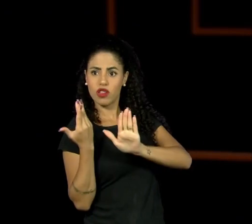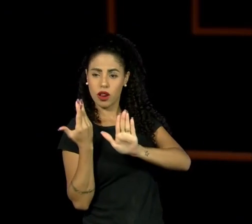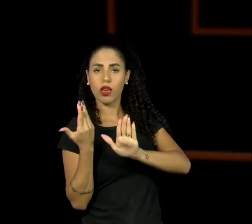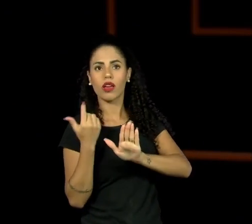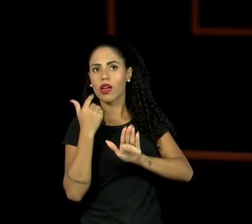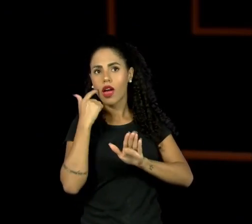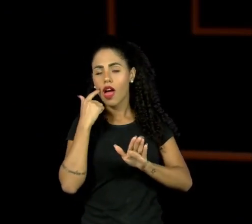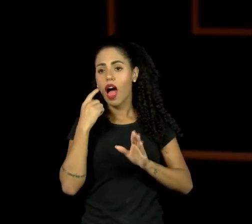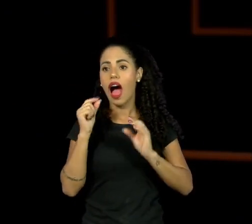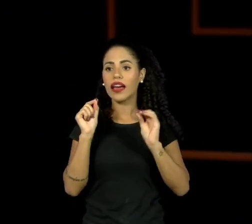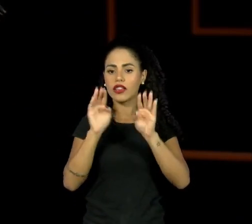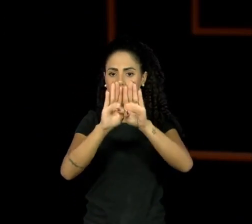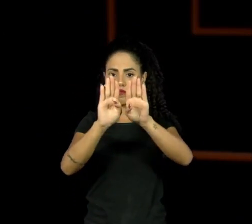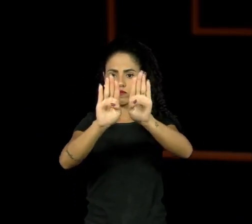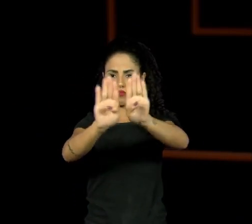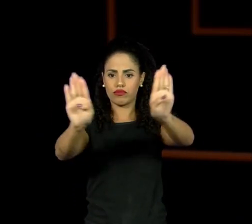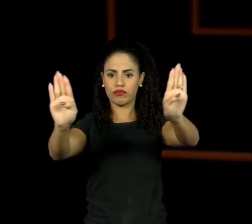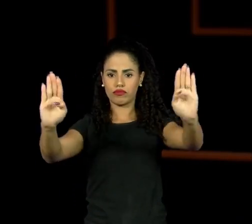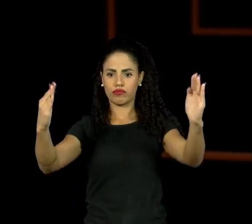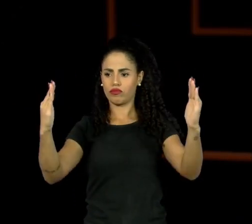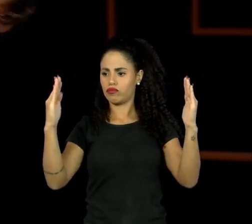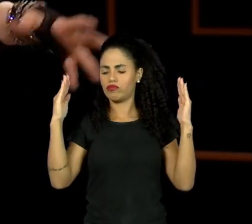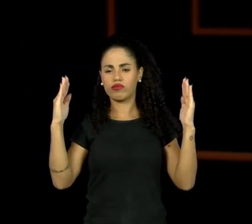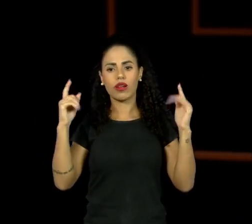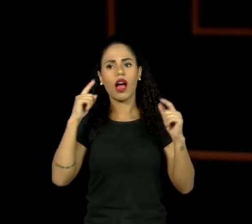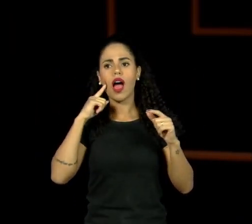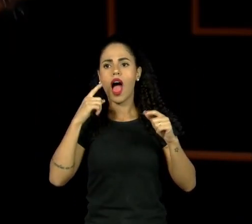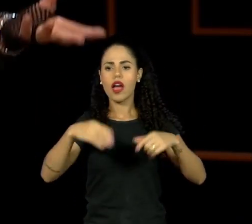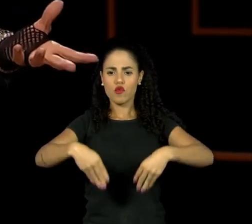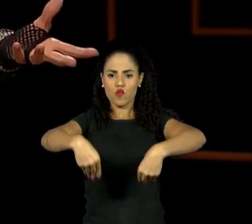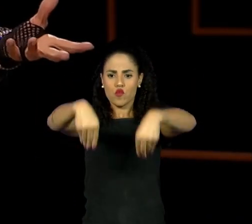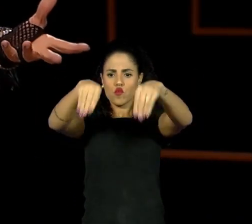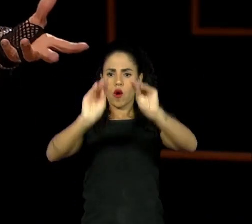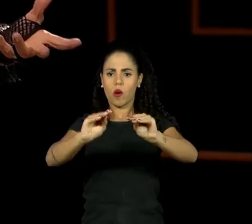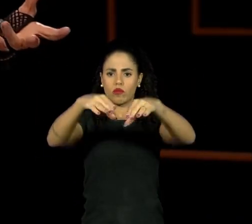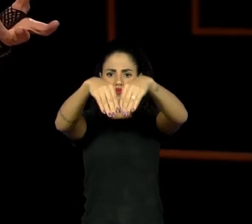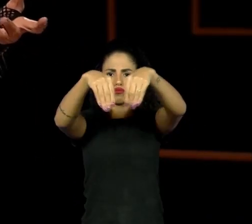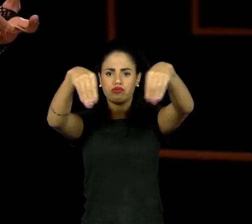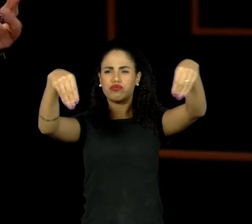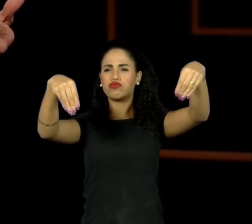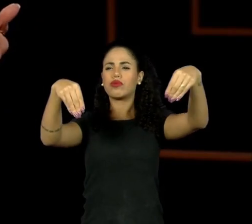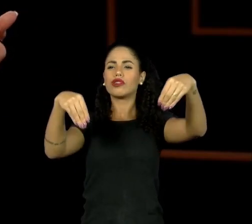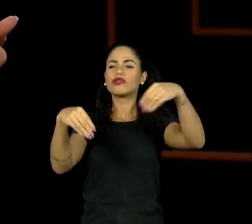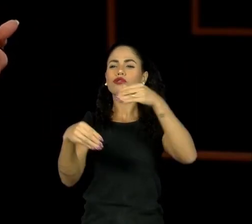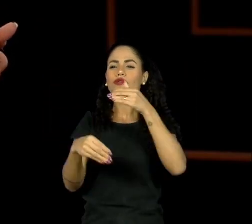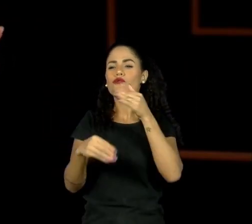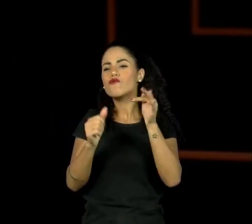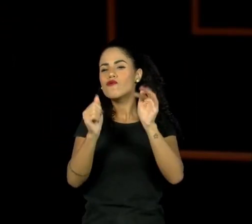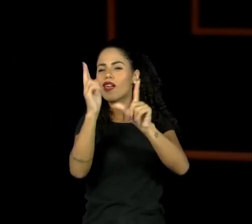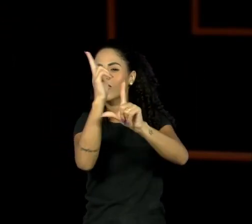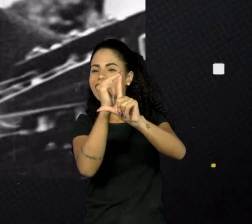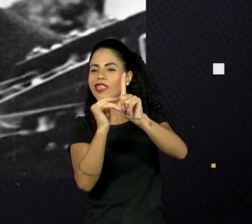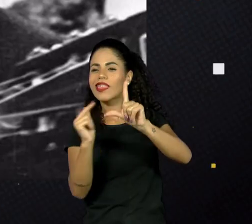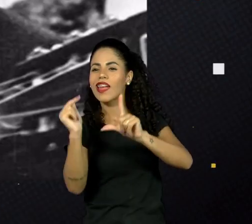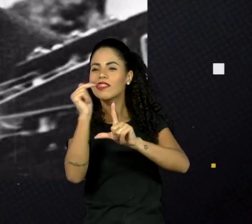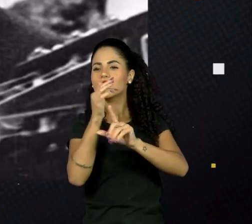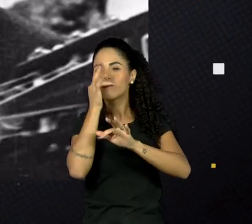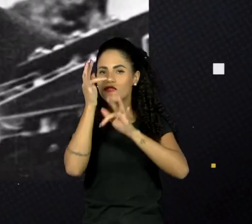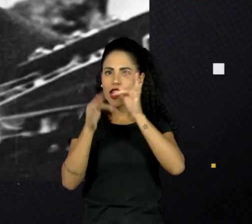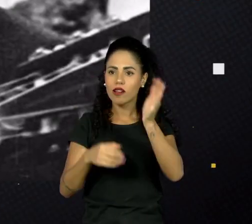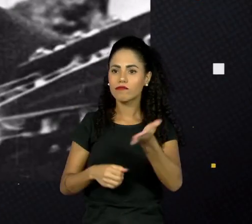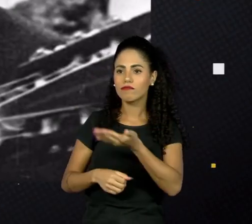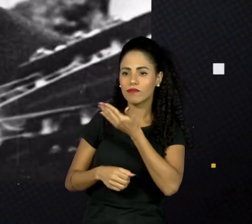deixei aquele forro por dentro, forrei com todos aqueles edredons floridos de sertão e botei João Gilberto sentado lá